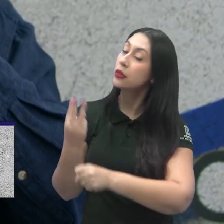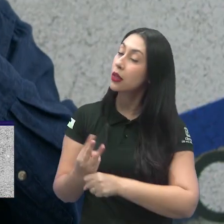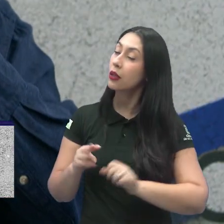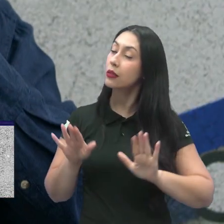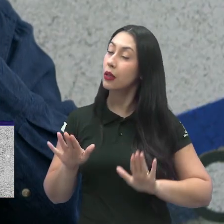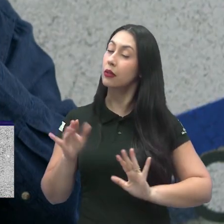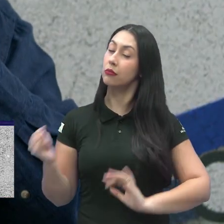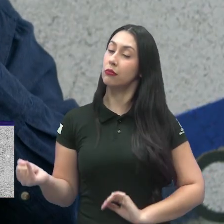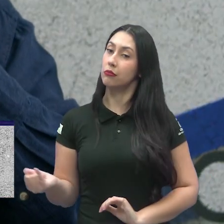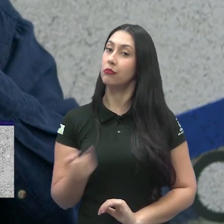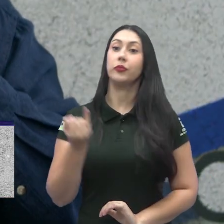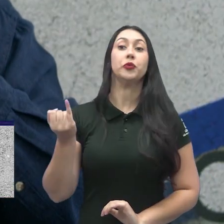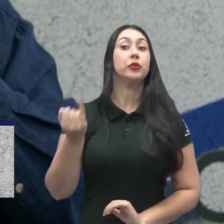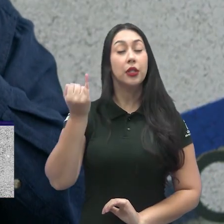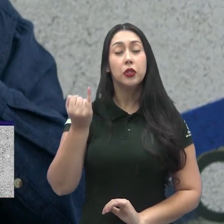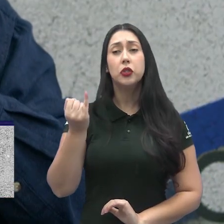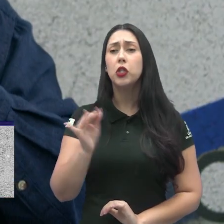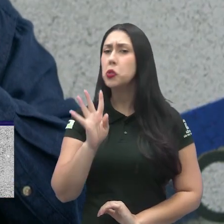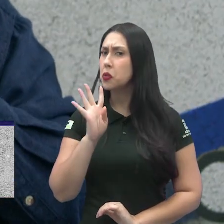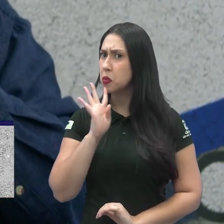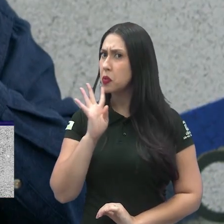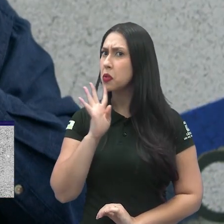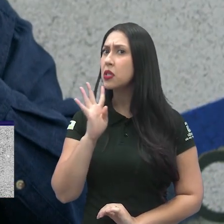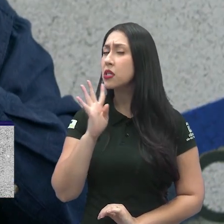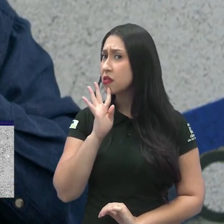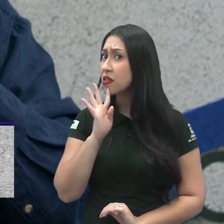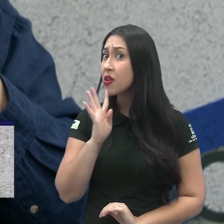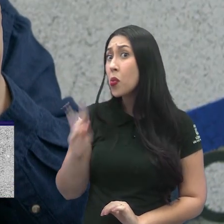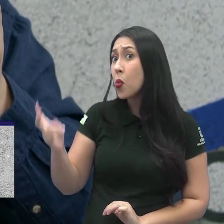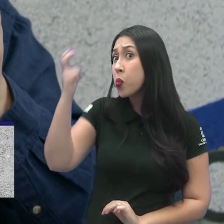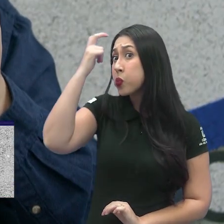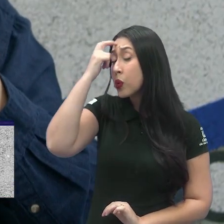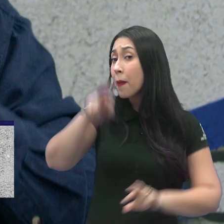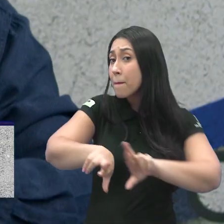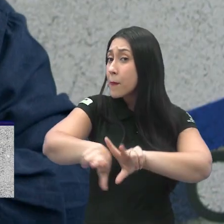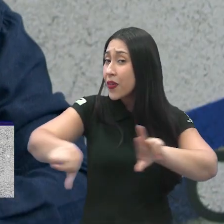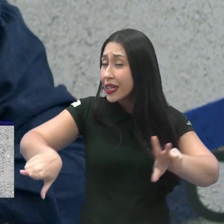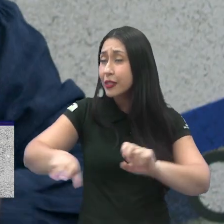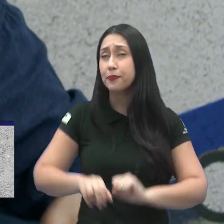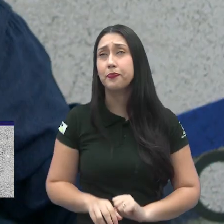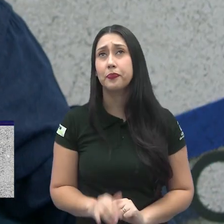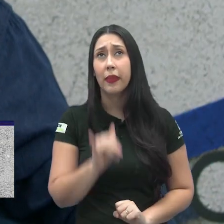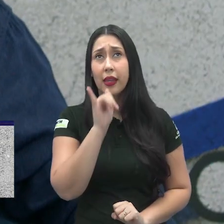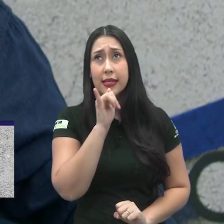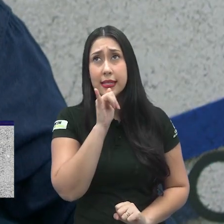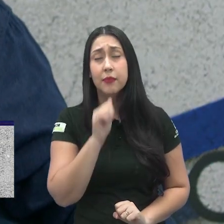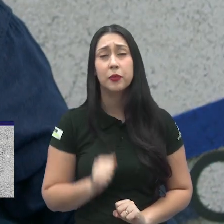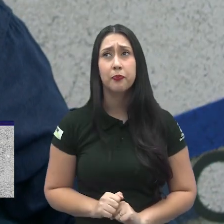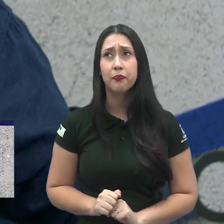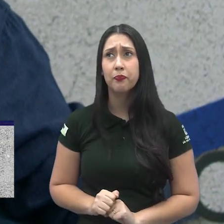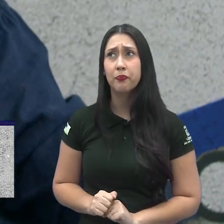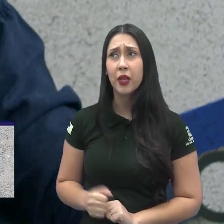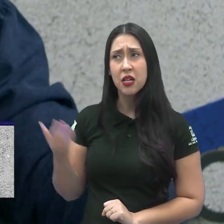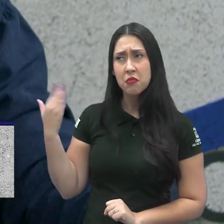na realidade que nós vivemos hoje, o conhecimento, a troca com pessoas de outras culturas. Vou dar um pequeno exemplo. No